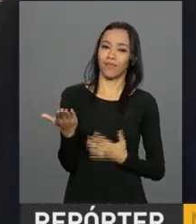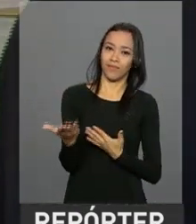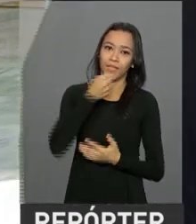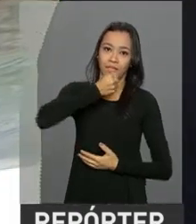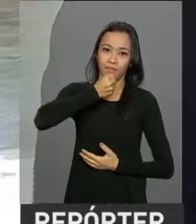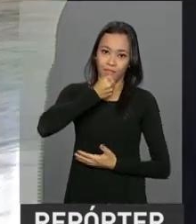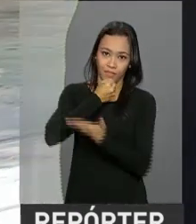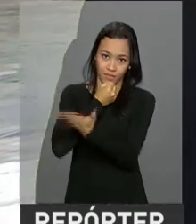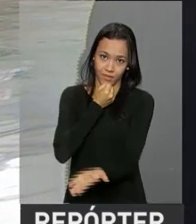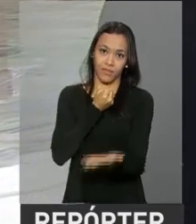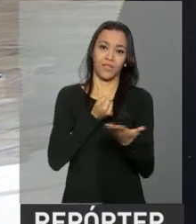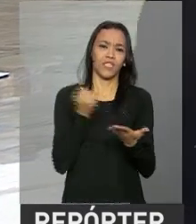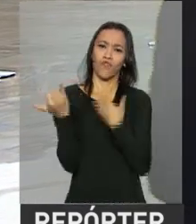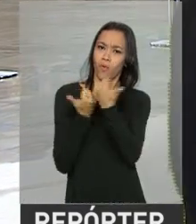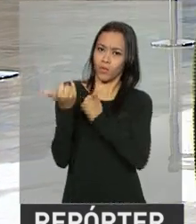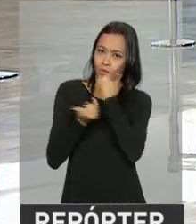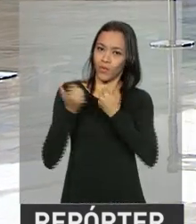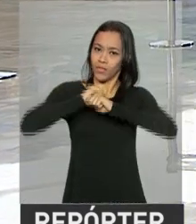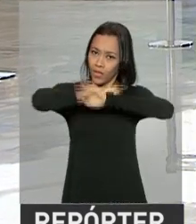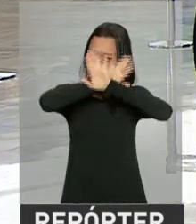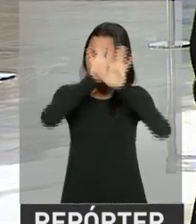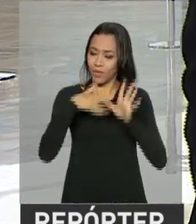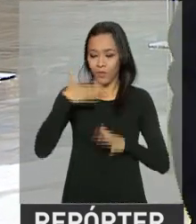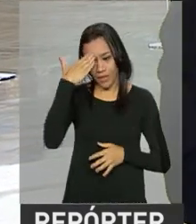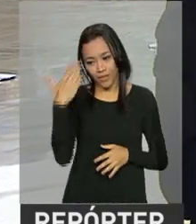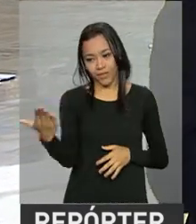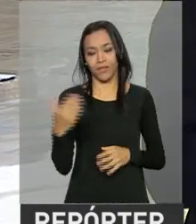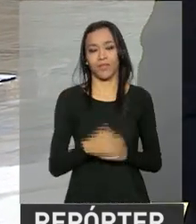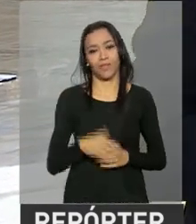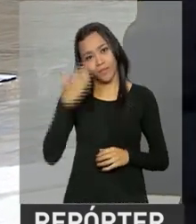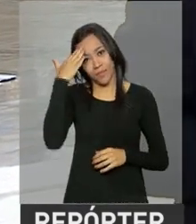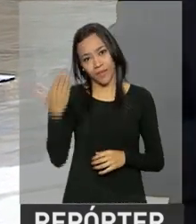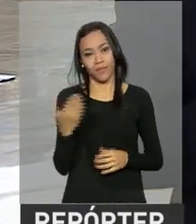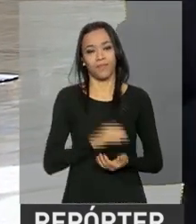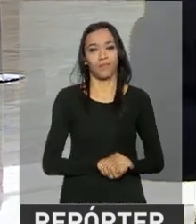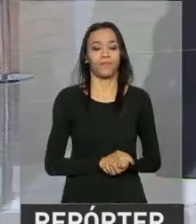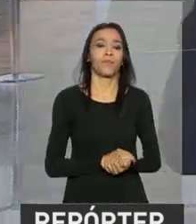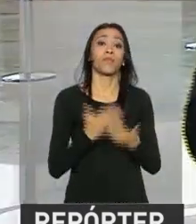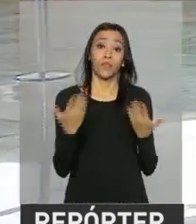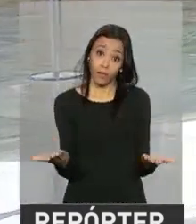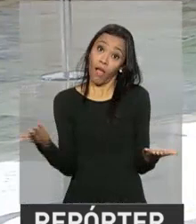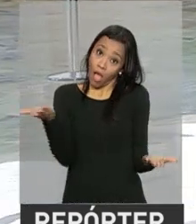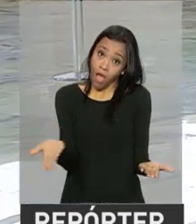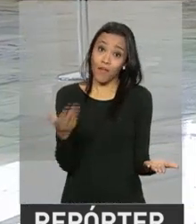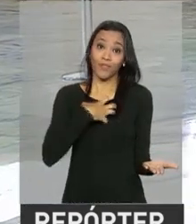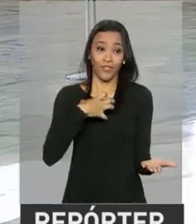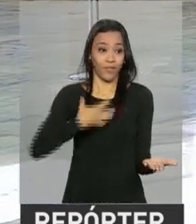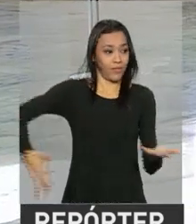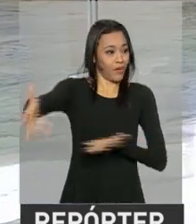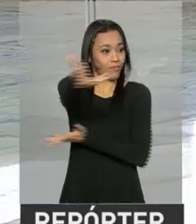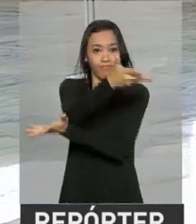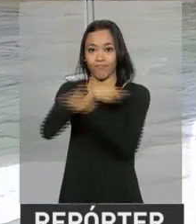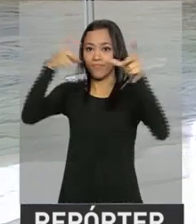pela entrevista ao vivo pelas informações e esclarecimentos eu agradeço disposição obrigado muito obrigado bom então esse é o clima aqui no Palácio